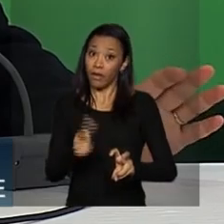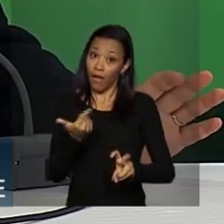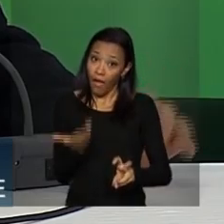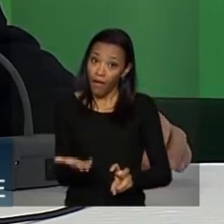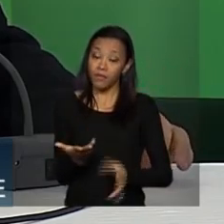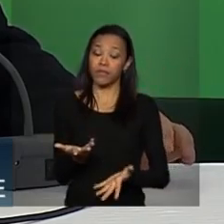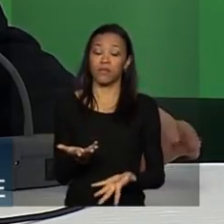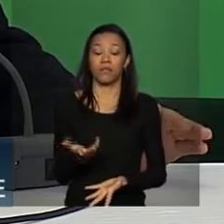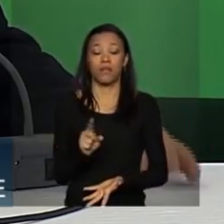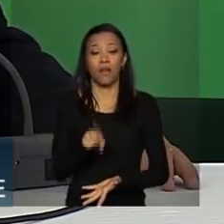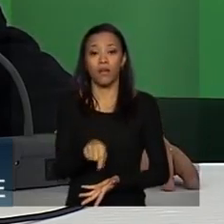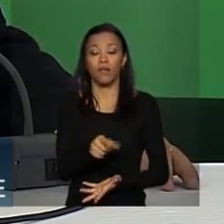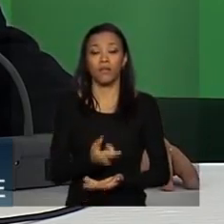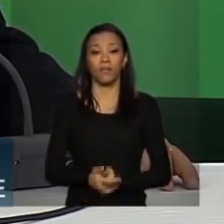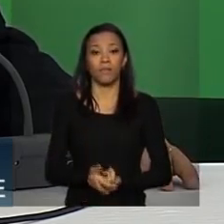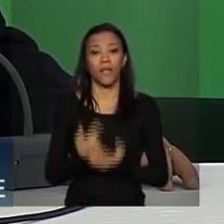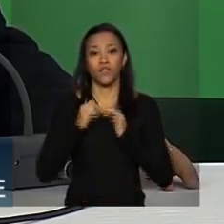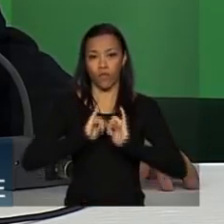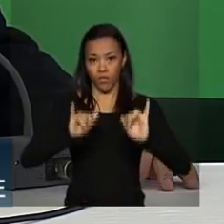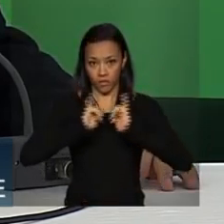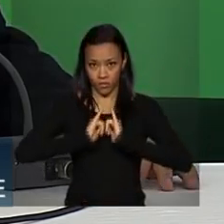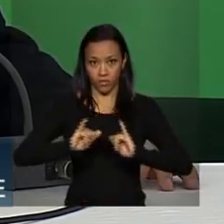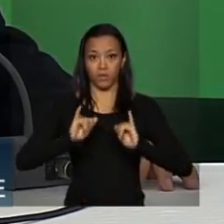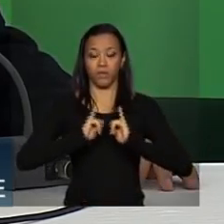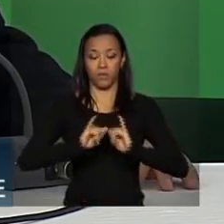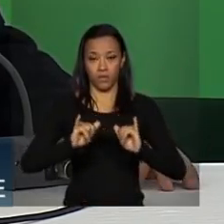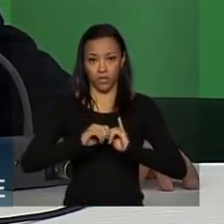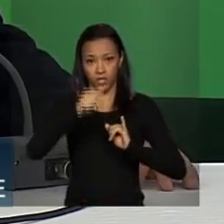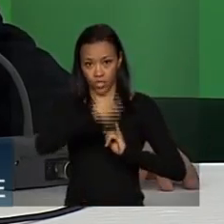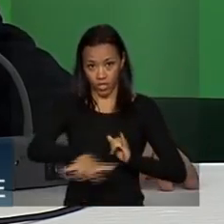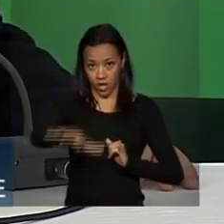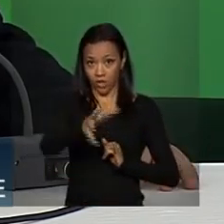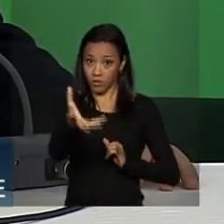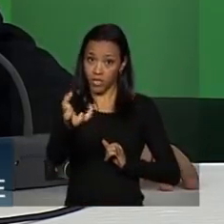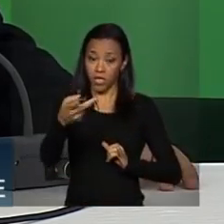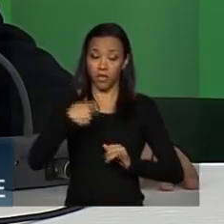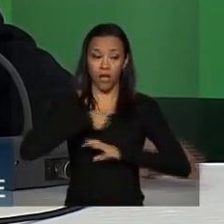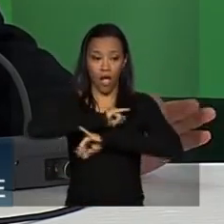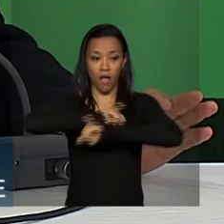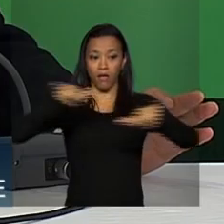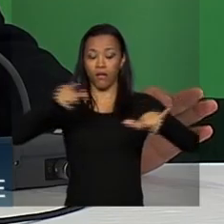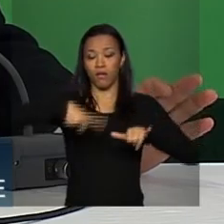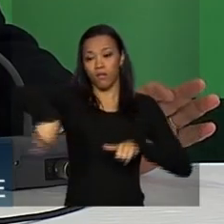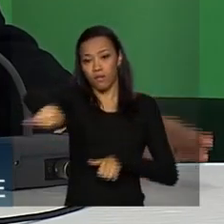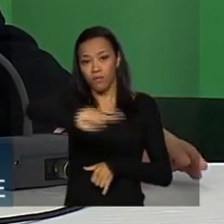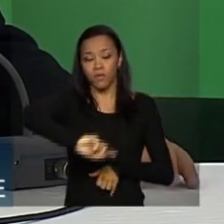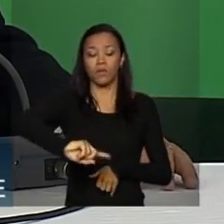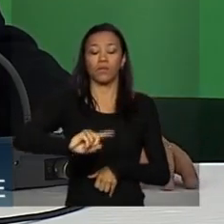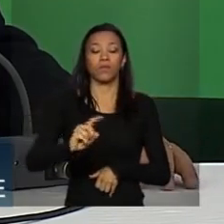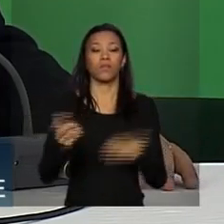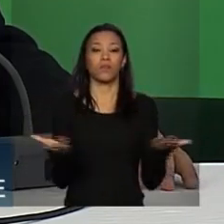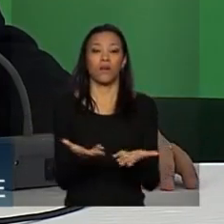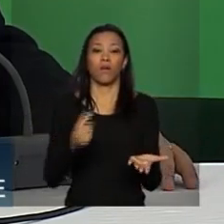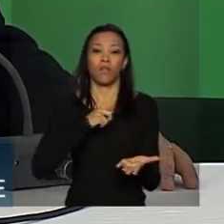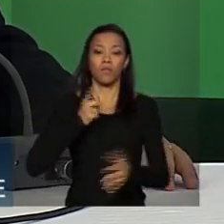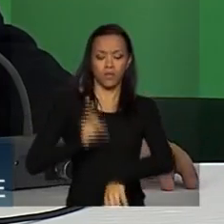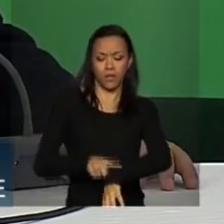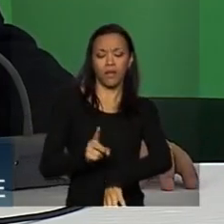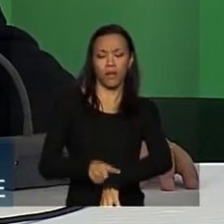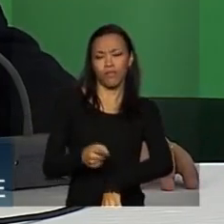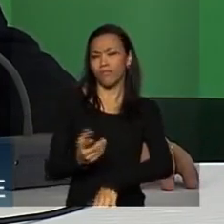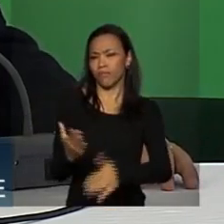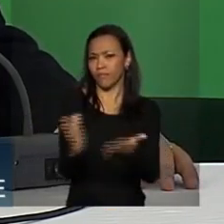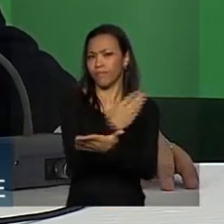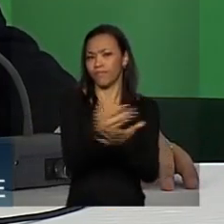são as informações gerais que eu gostaria de transmitir a todos, e agora temos tempo para